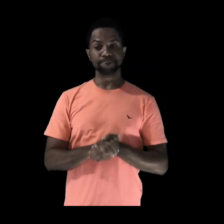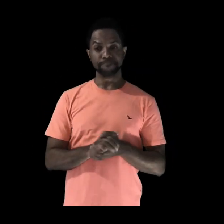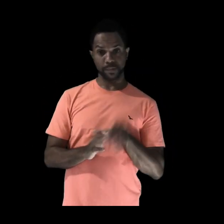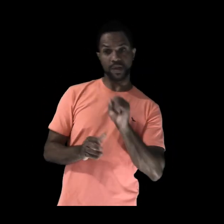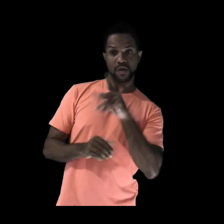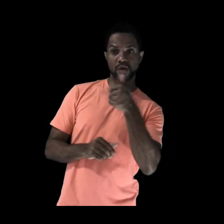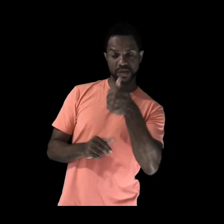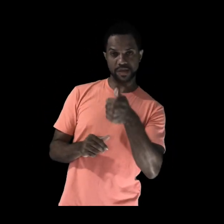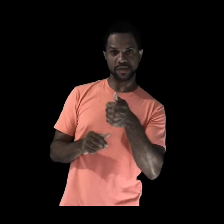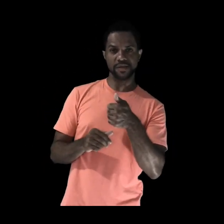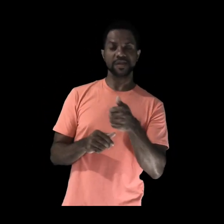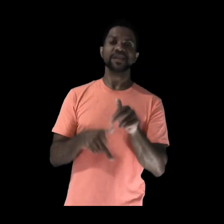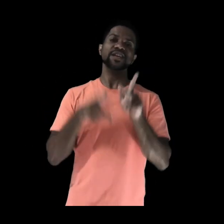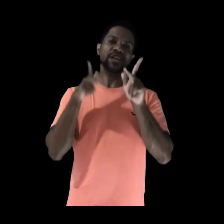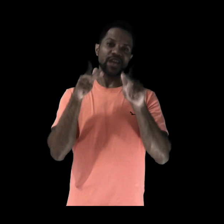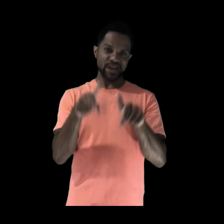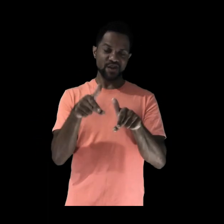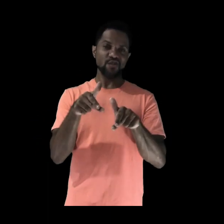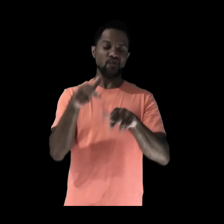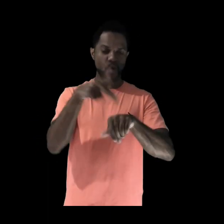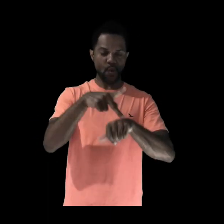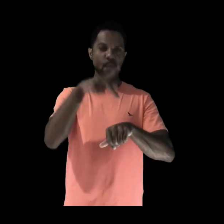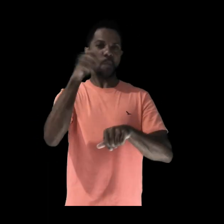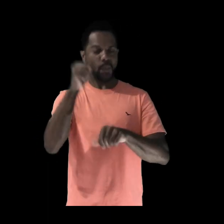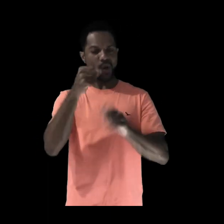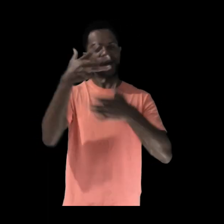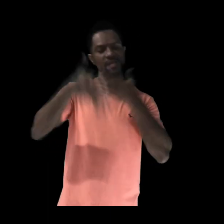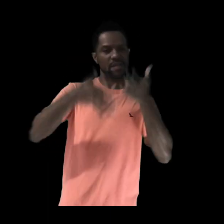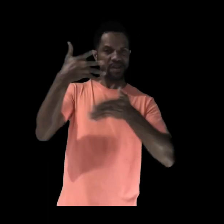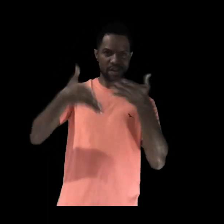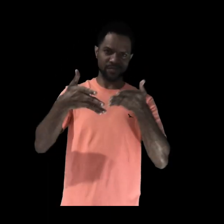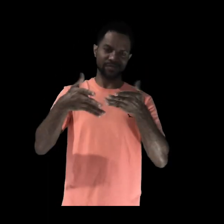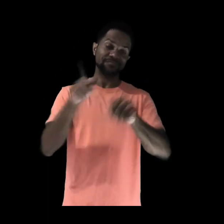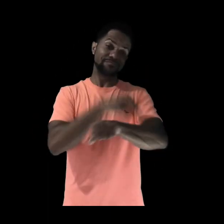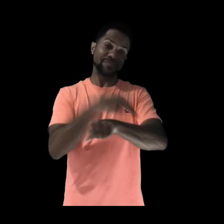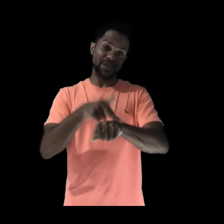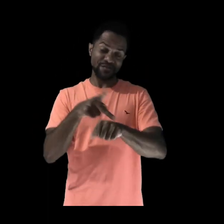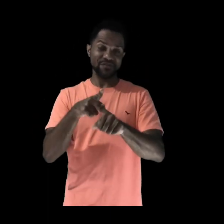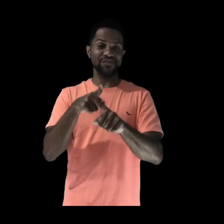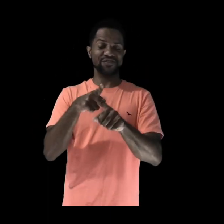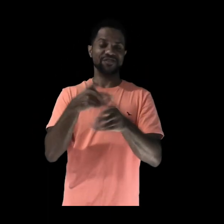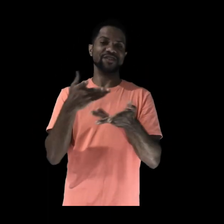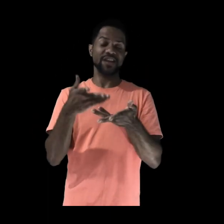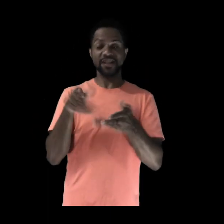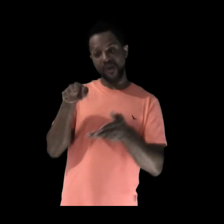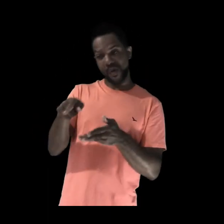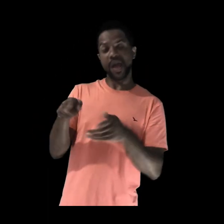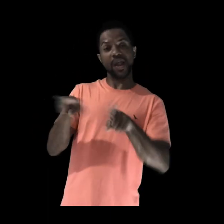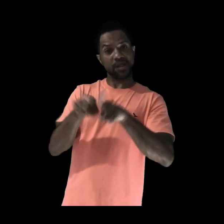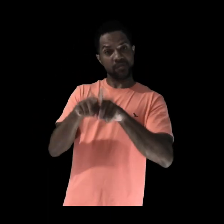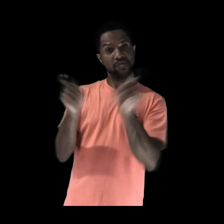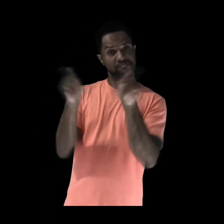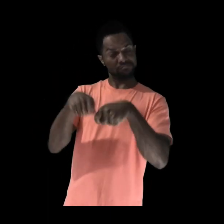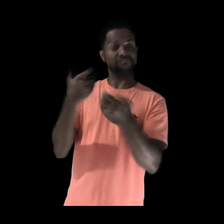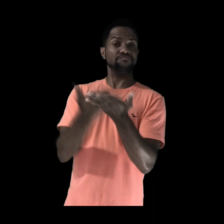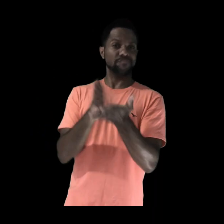Libras. Sim, e é o mesmo caso da pós em tradução e interpretação em Libras, né, que forma para intérprete, né? É o mesmo